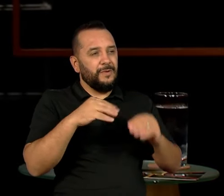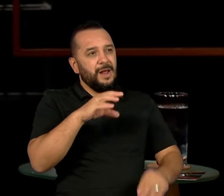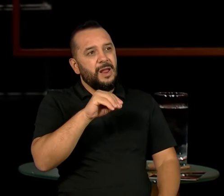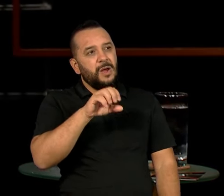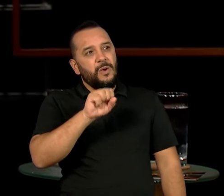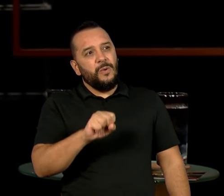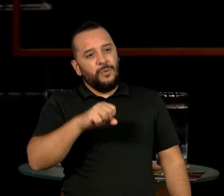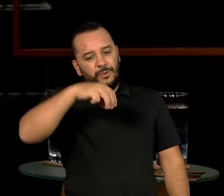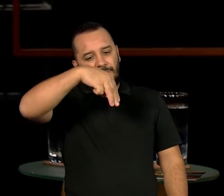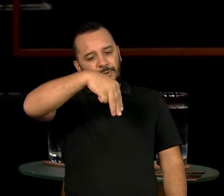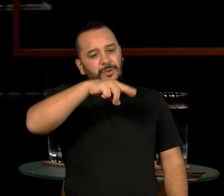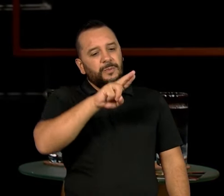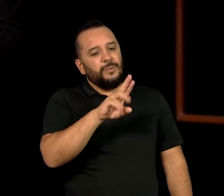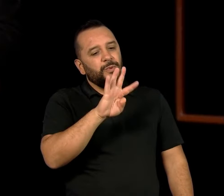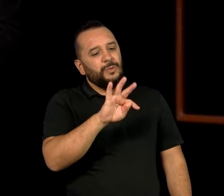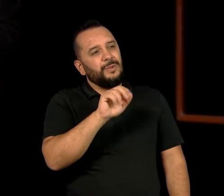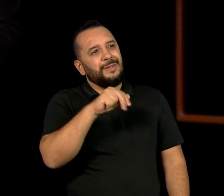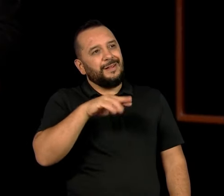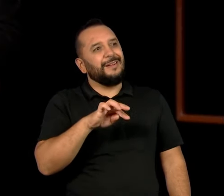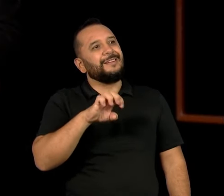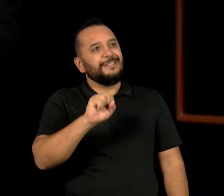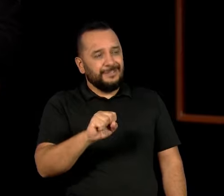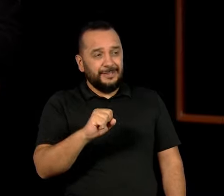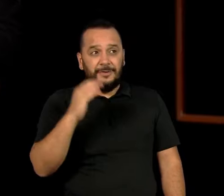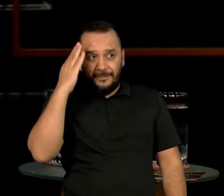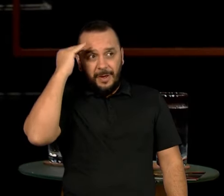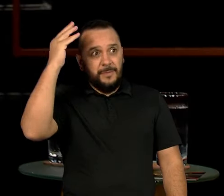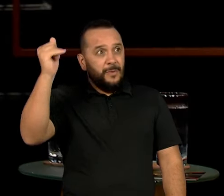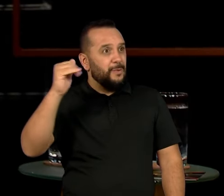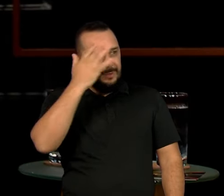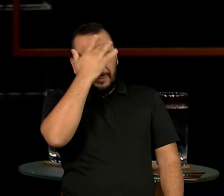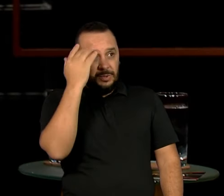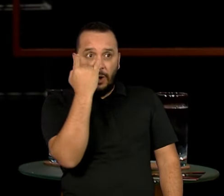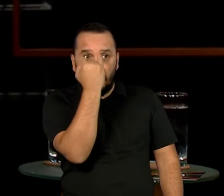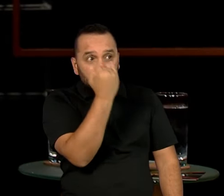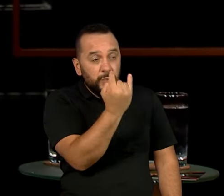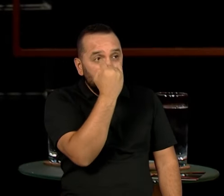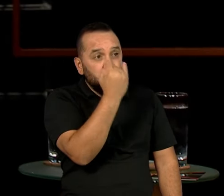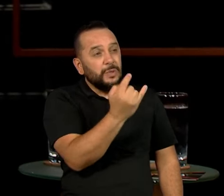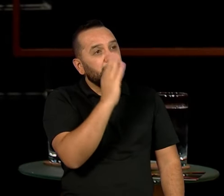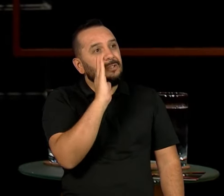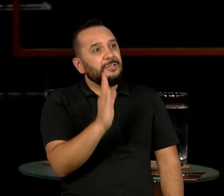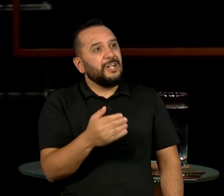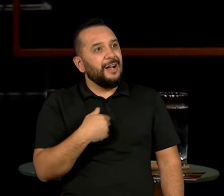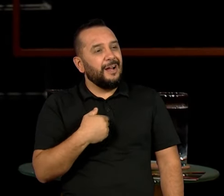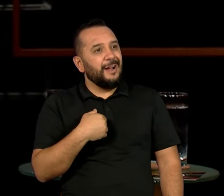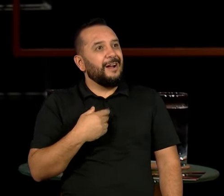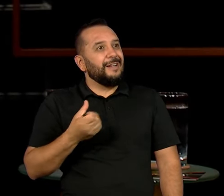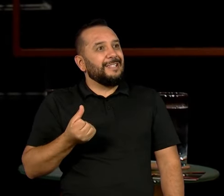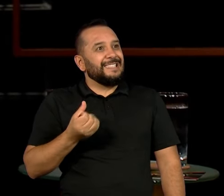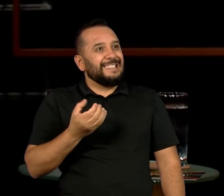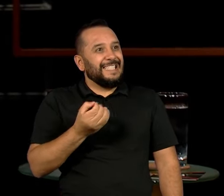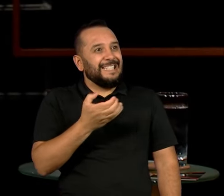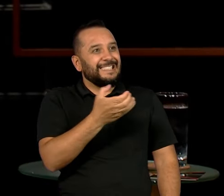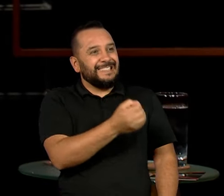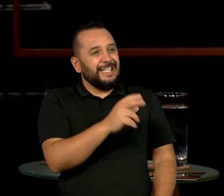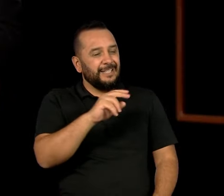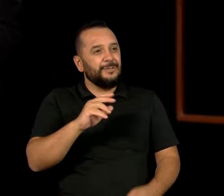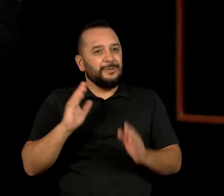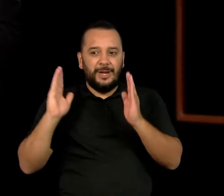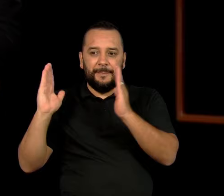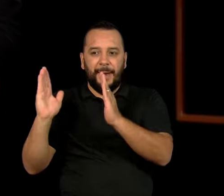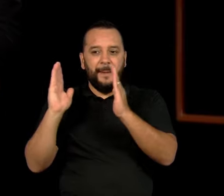uma enorme saga, né, que prendeu o fôlego dos telespectadores ao longo de quase 600 capítulos.